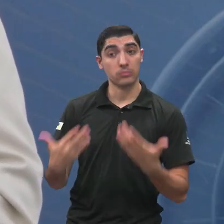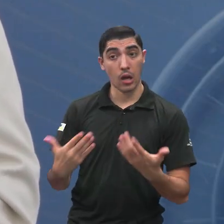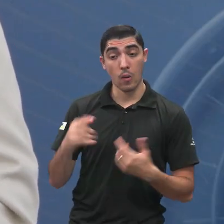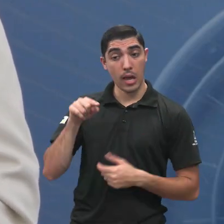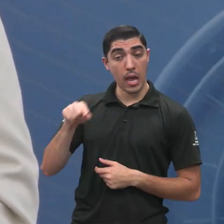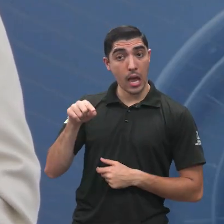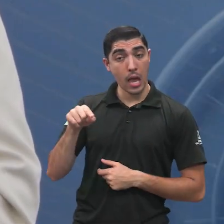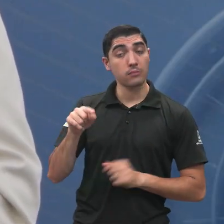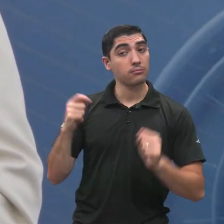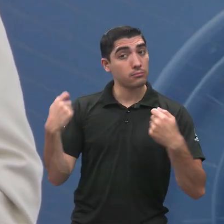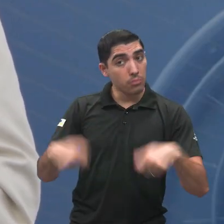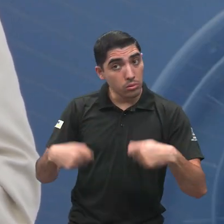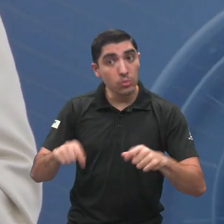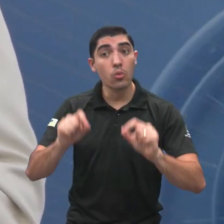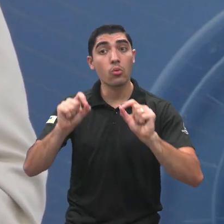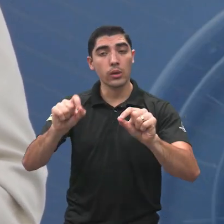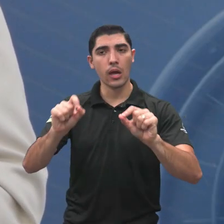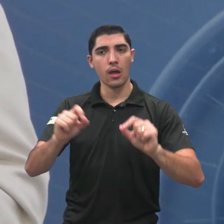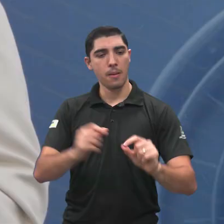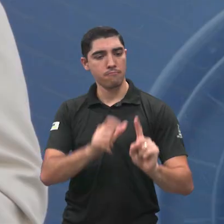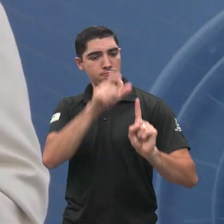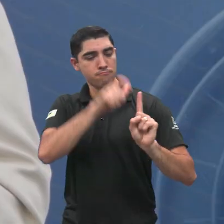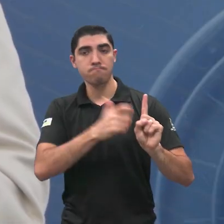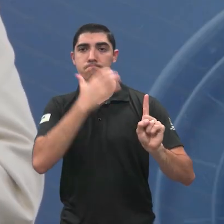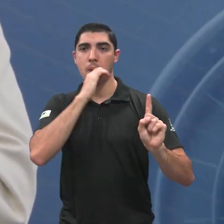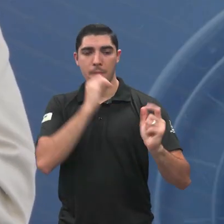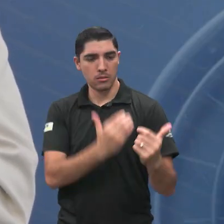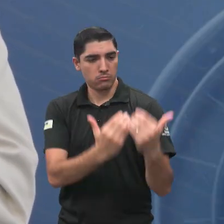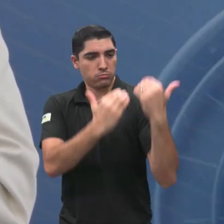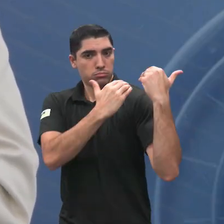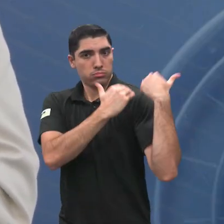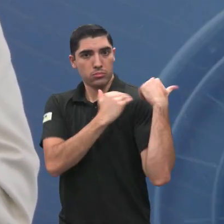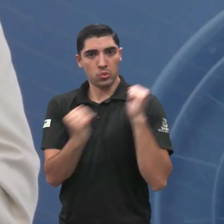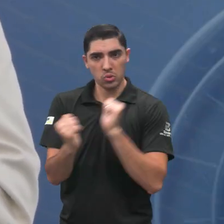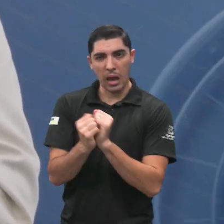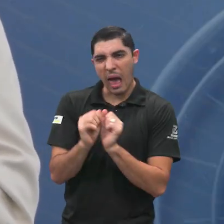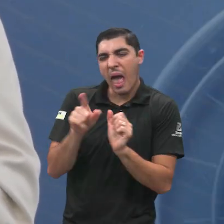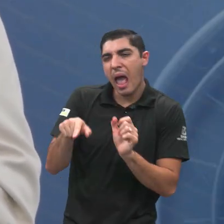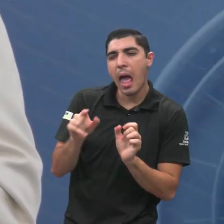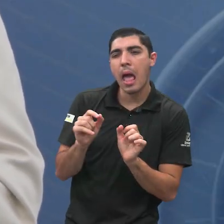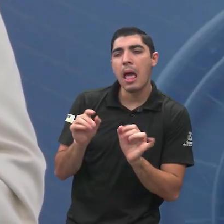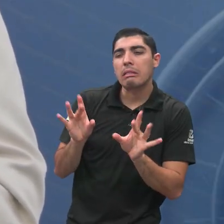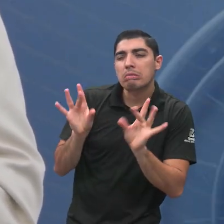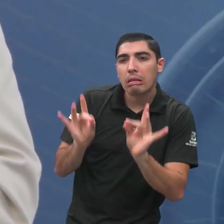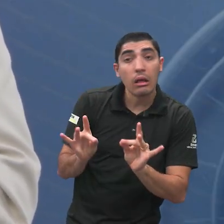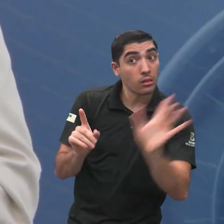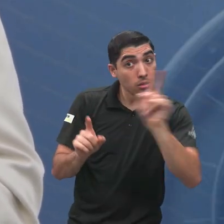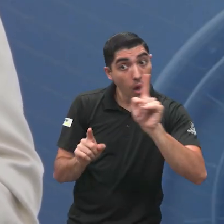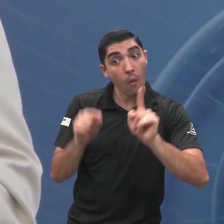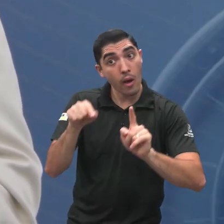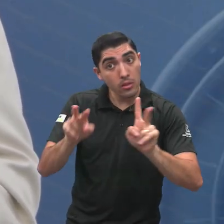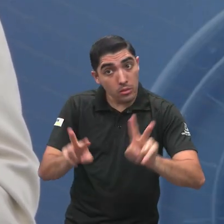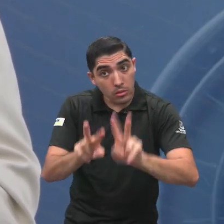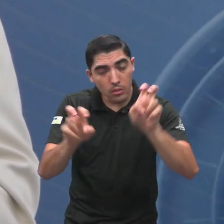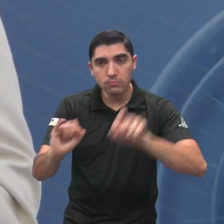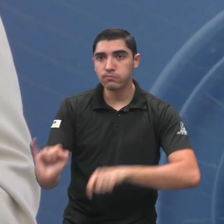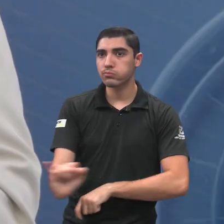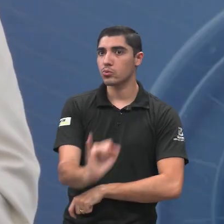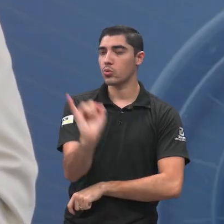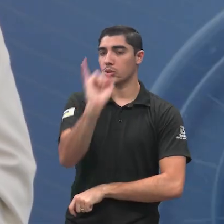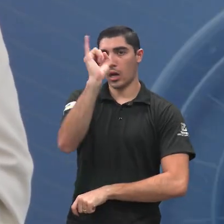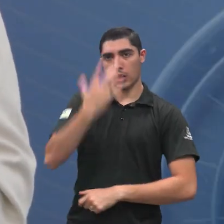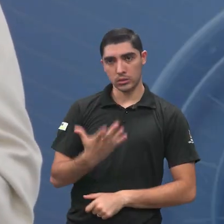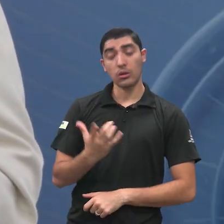discussão sobre responsabilidade paterna não é um detalhe, é um assunto urgente, né, que